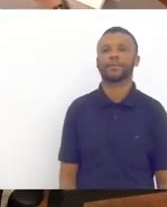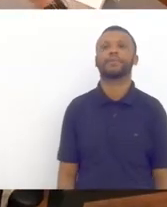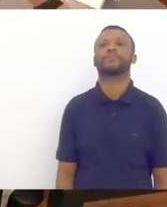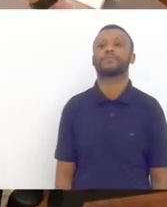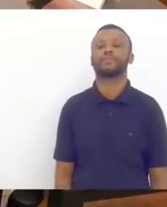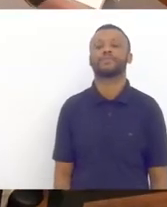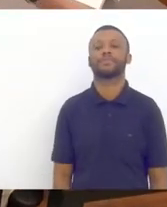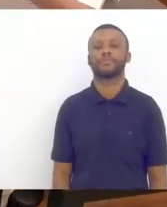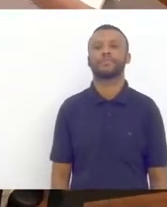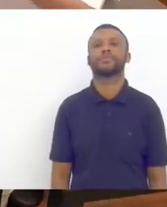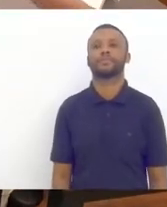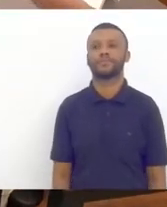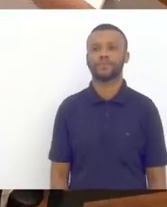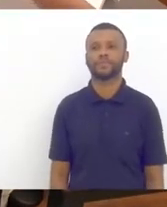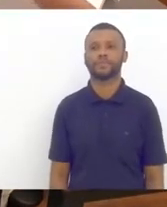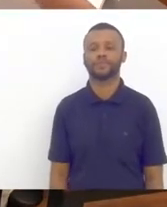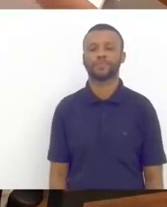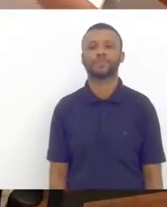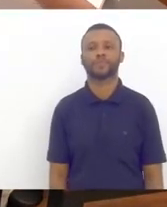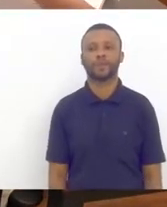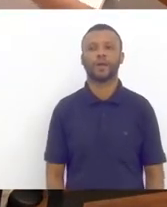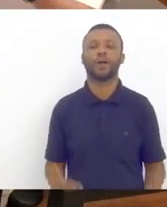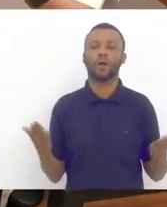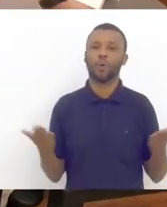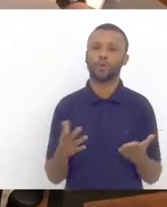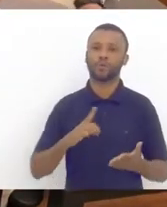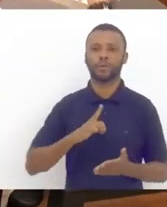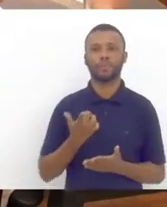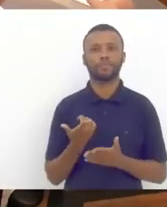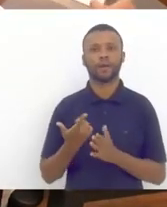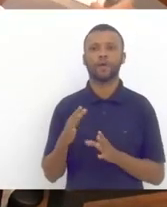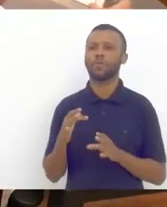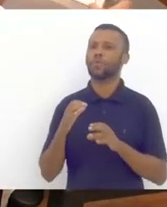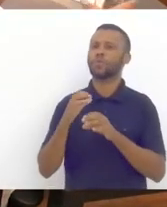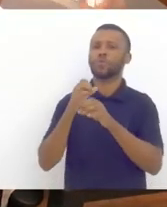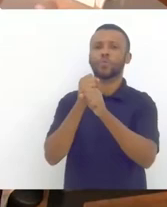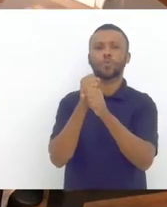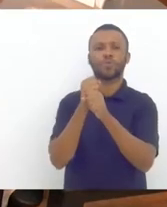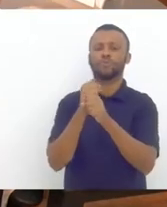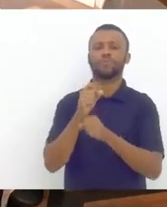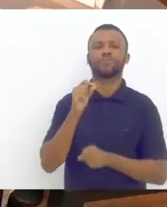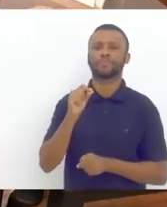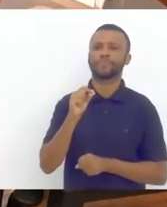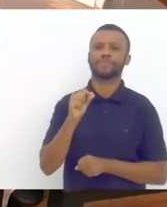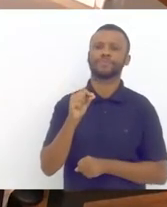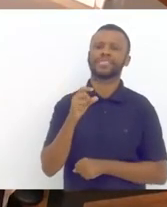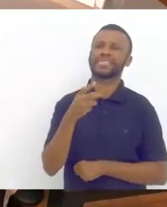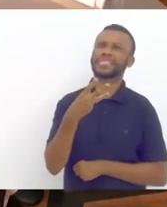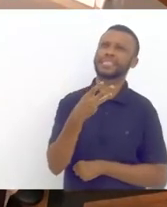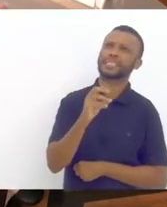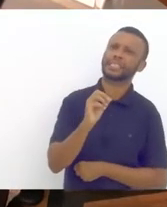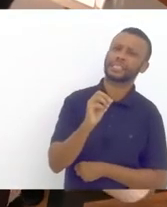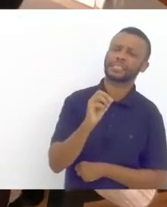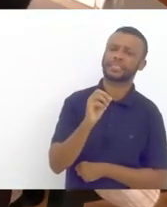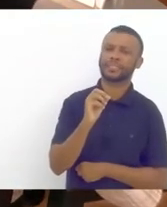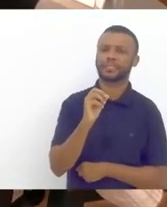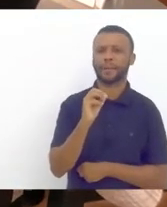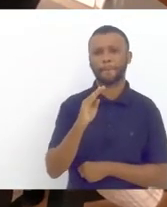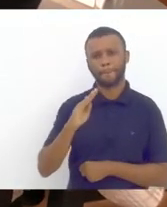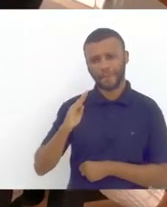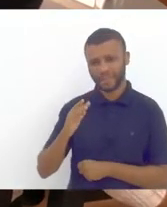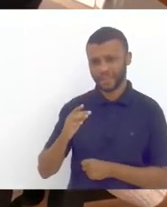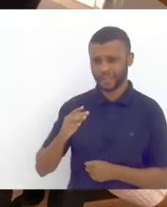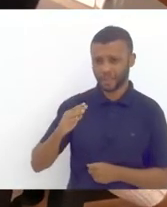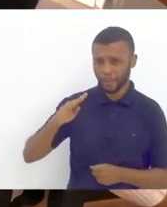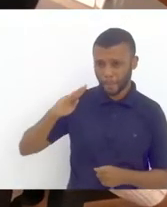ICMS dentro da receita total, nós temos hoje uma receita corrente líquida de 30 bilhões. Nós